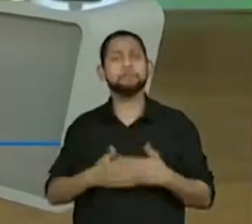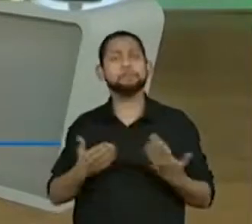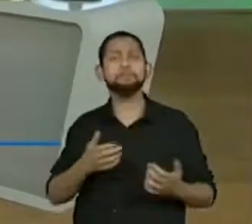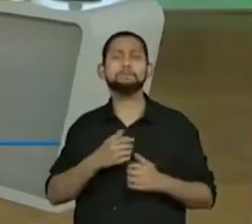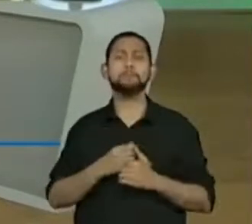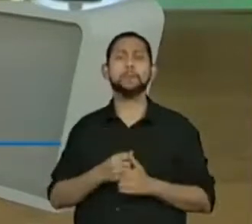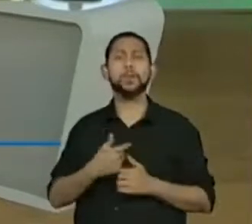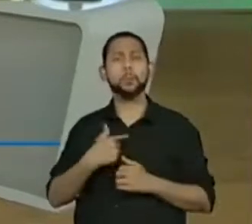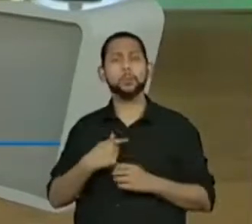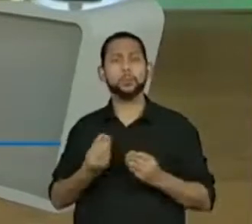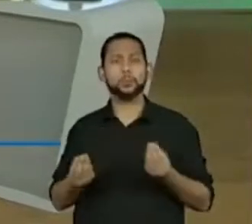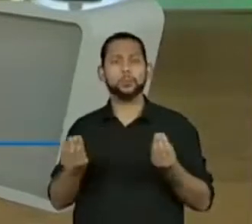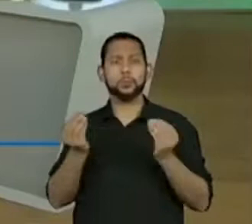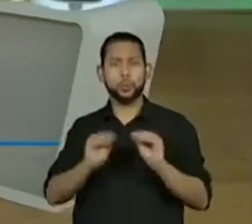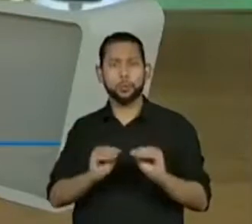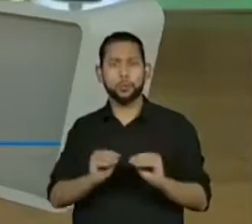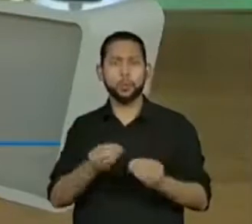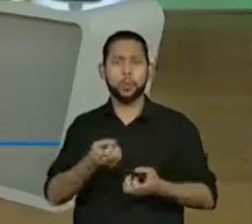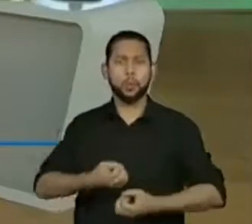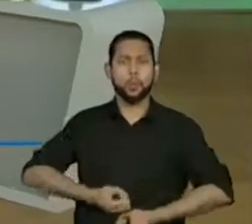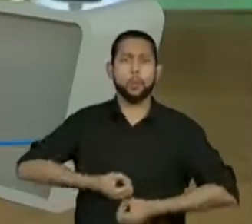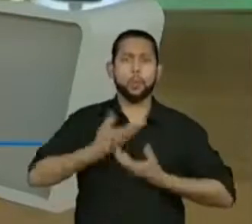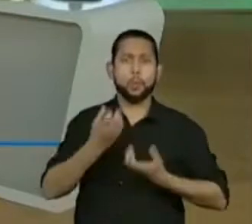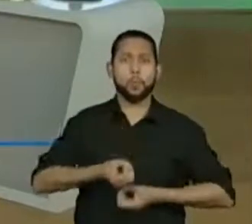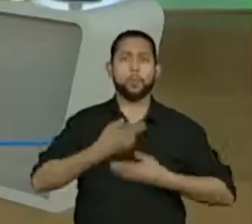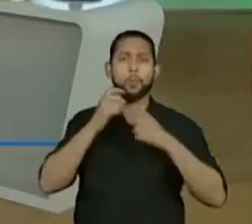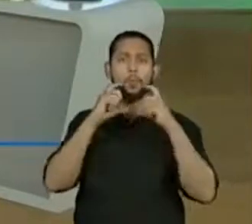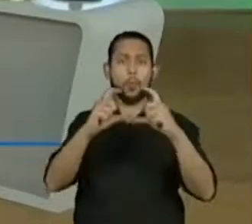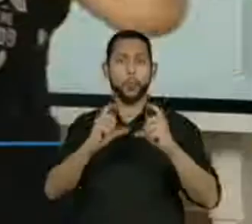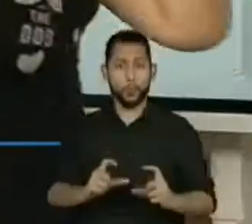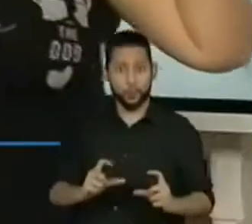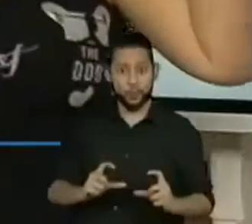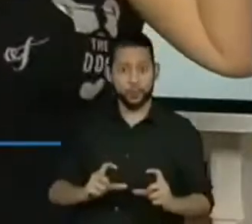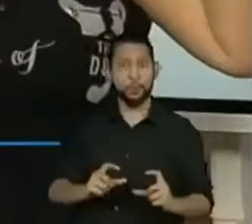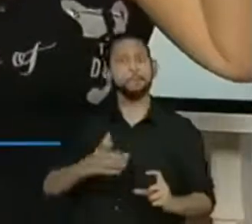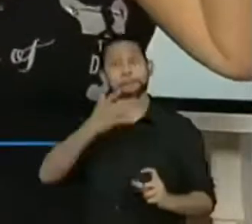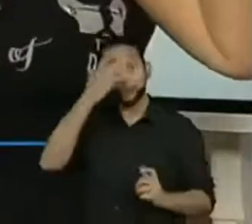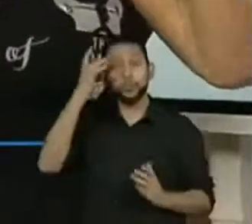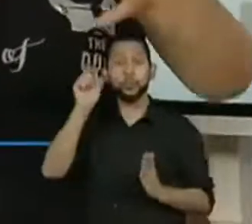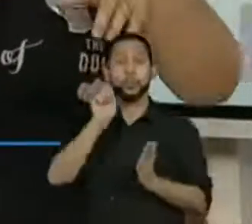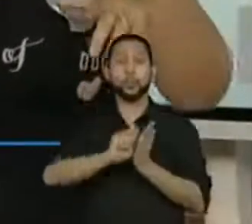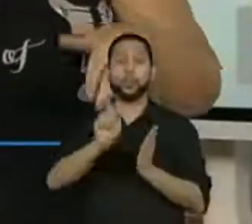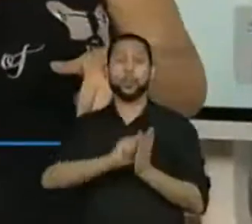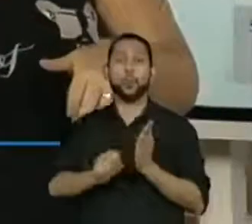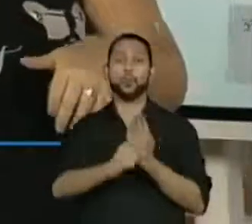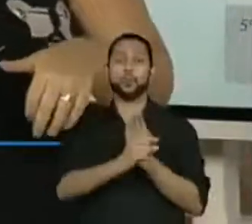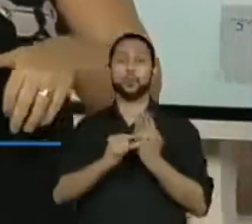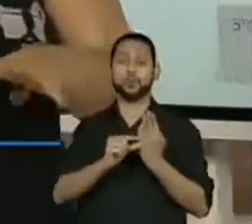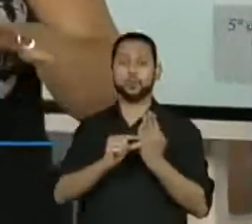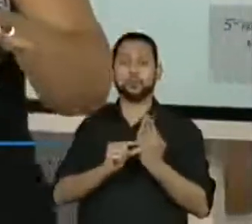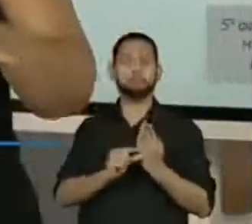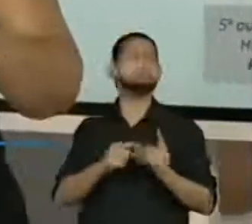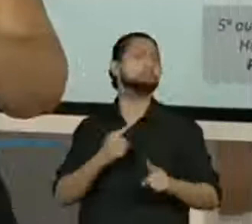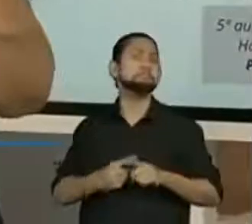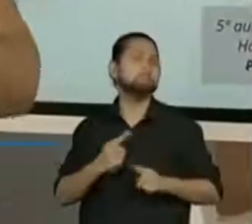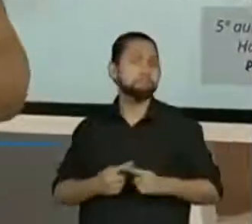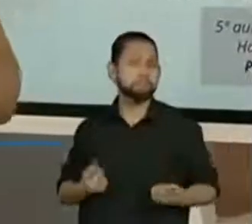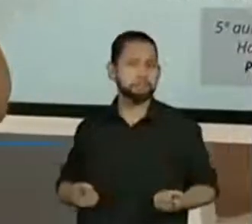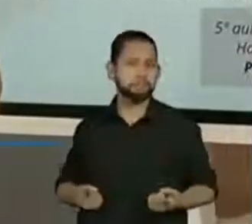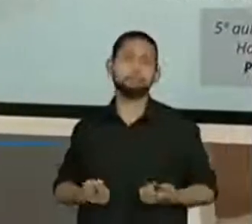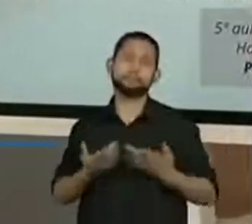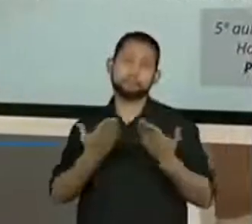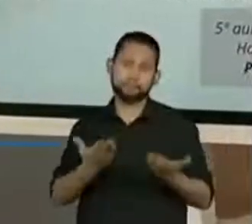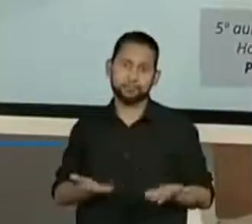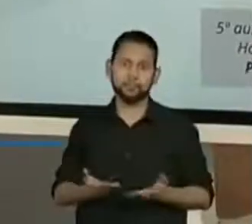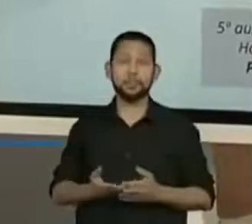coloquei poemas e autores vamos lá primeiro. Então e para vocês aqui primeiro ponto é